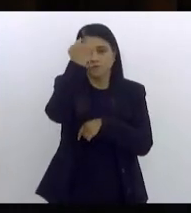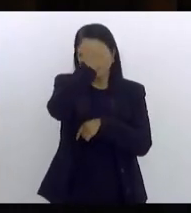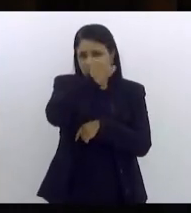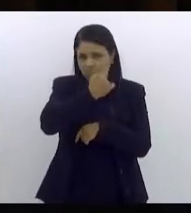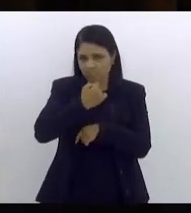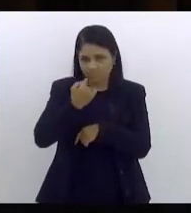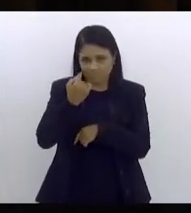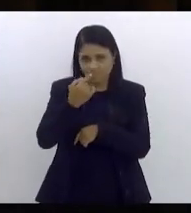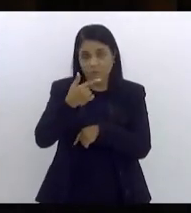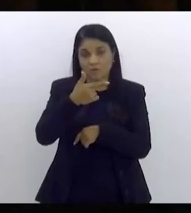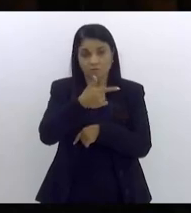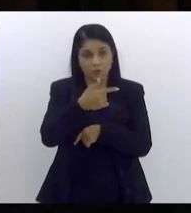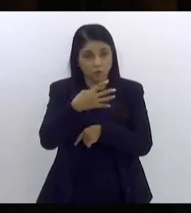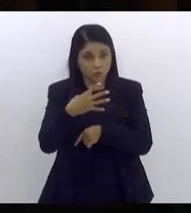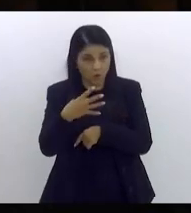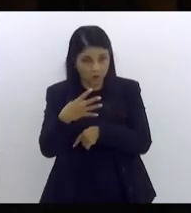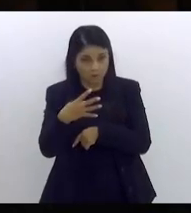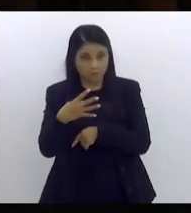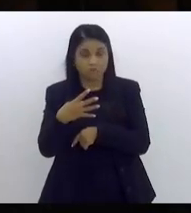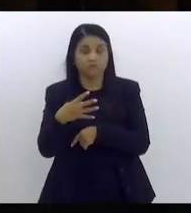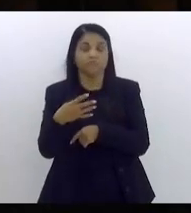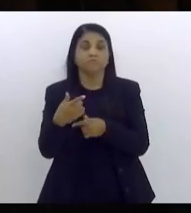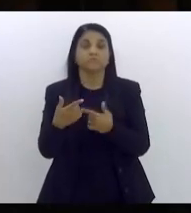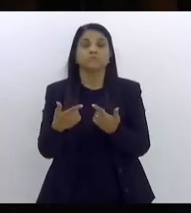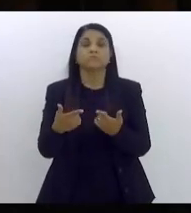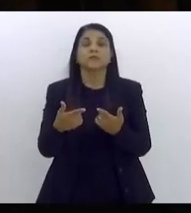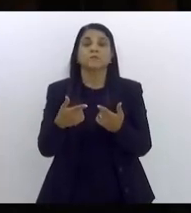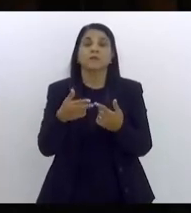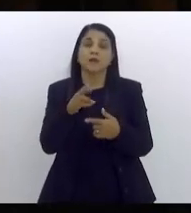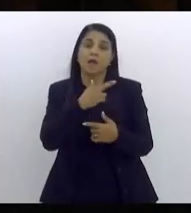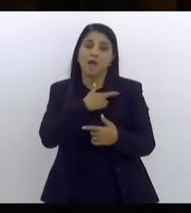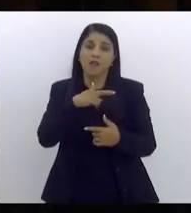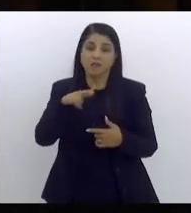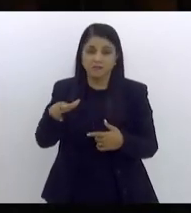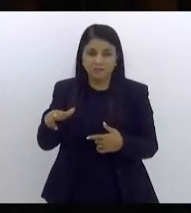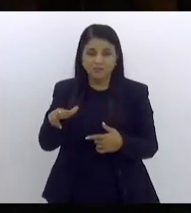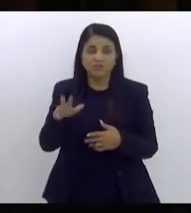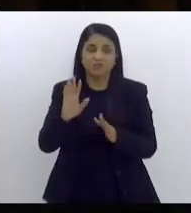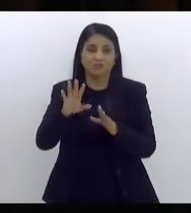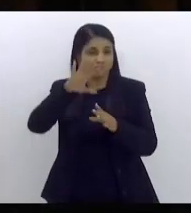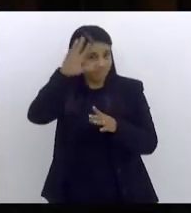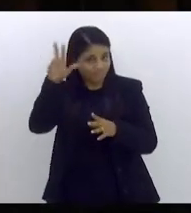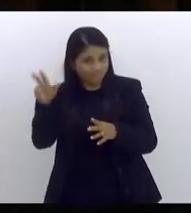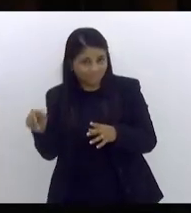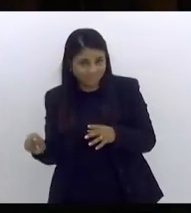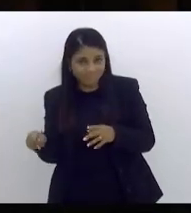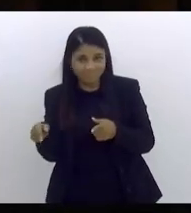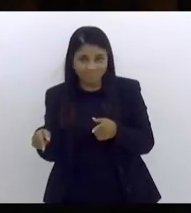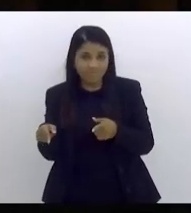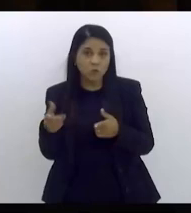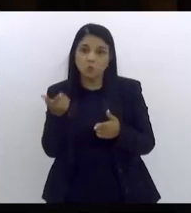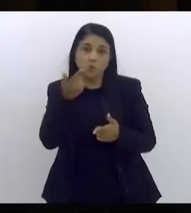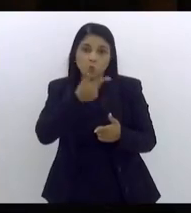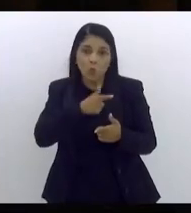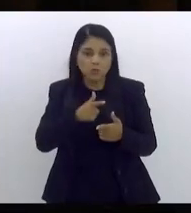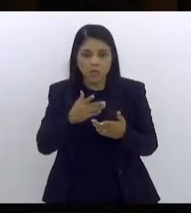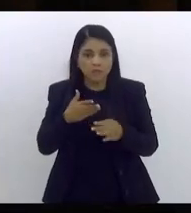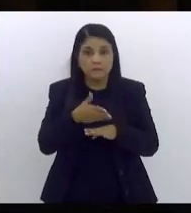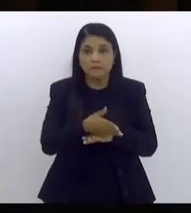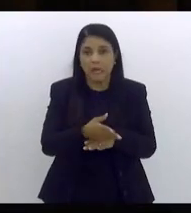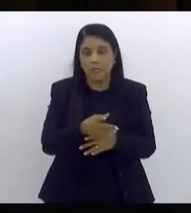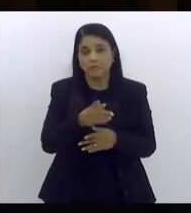que já está previsto, mas que, obviamente, para as religiões de matriz africana, não consegue nem entrar de dia, ainda mais à